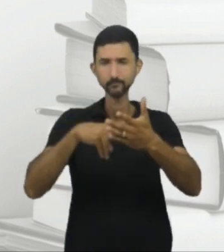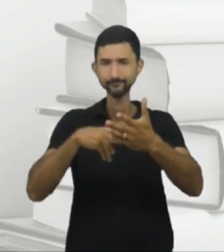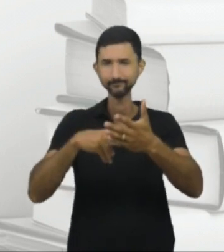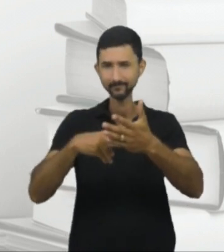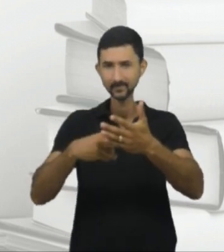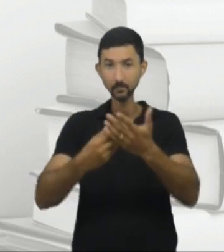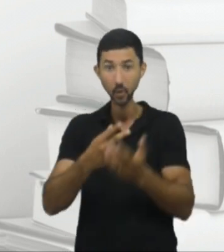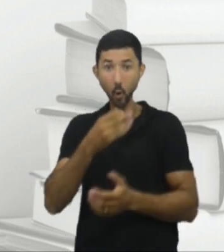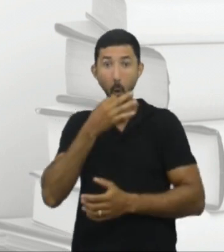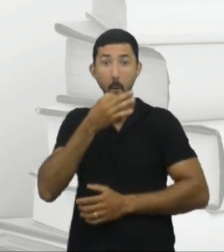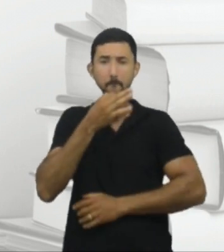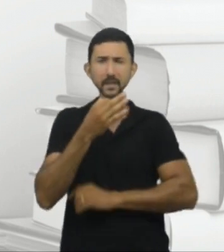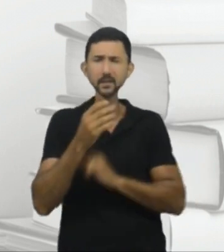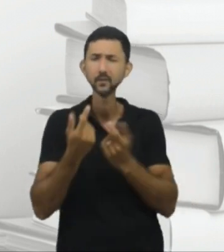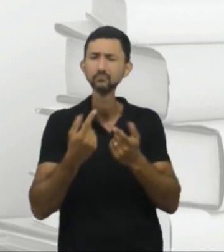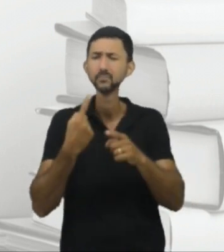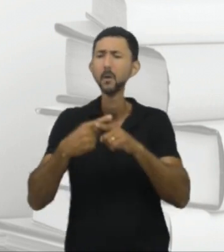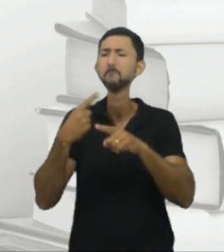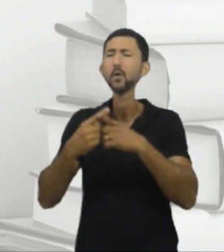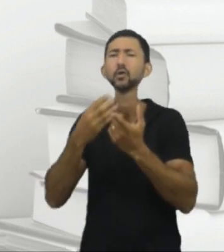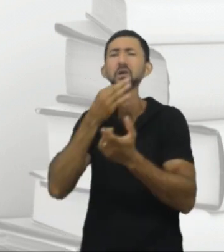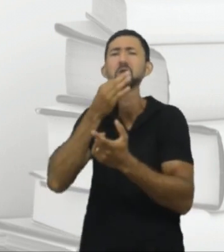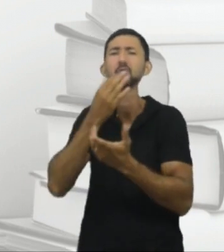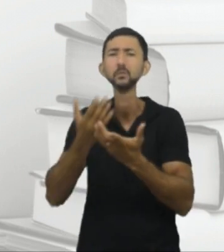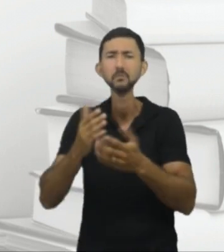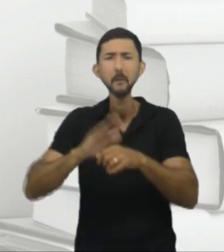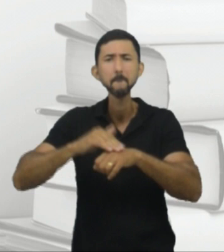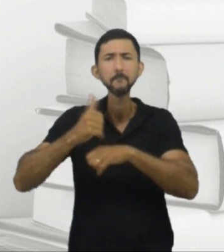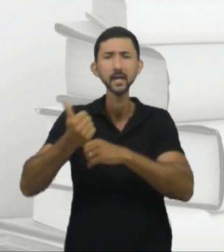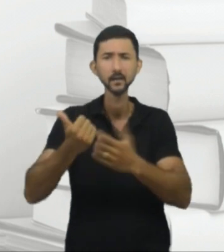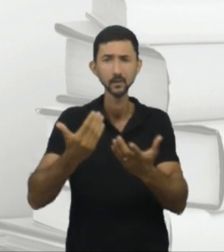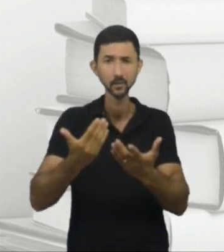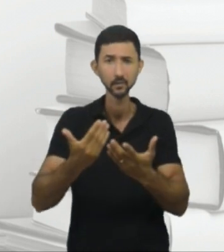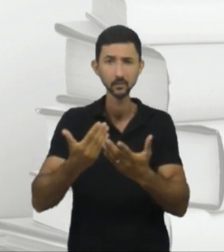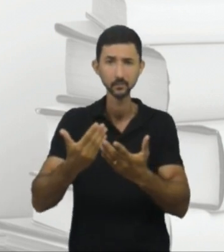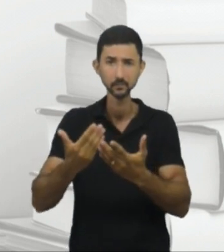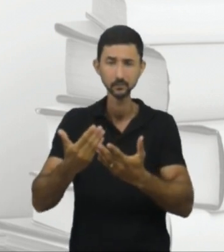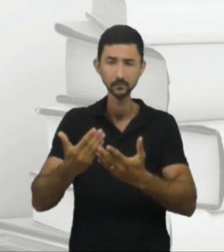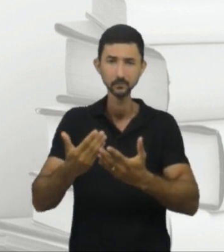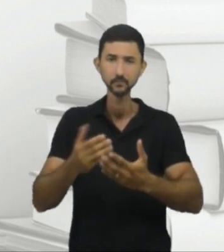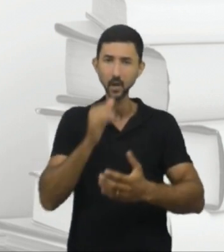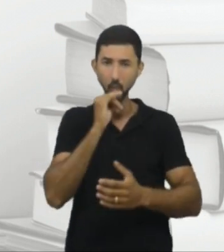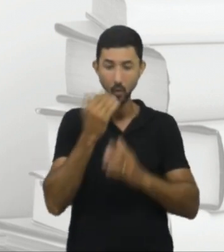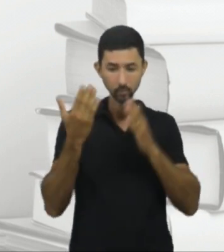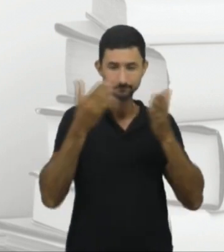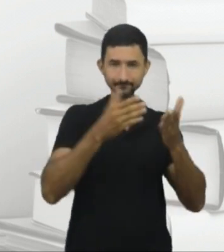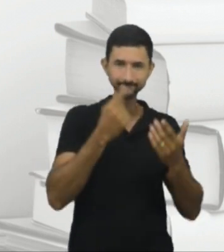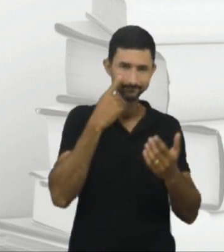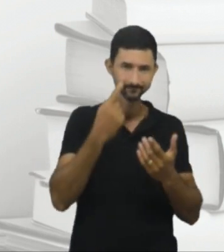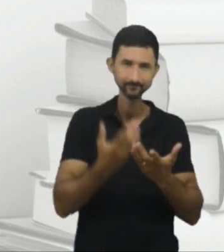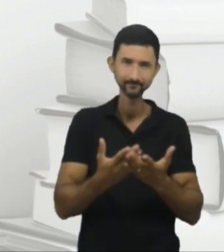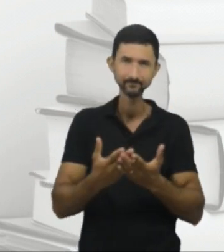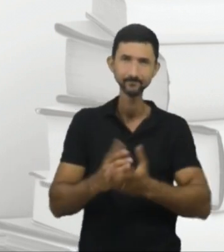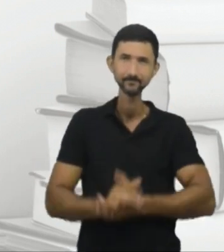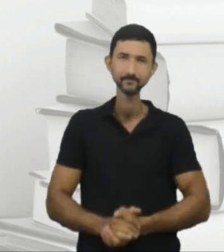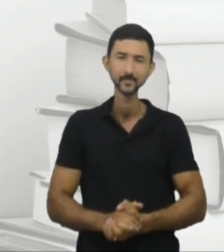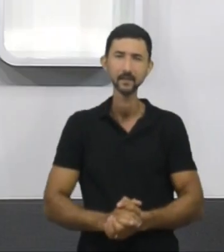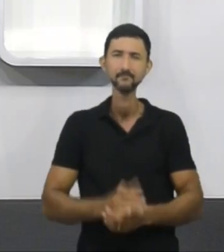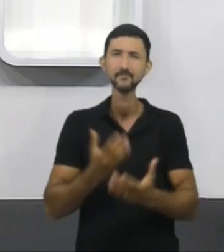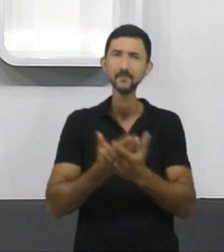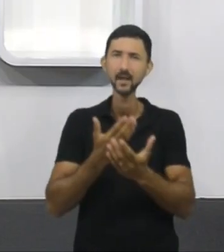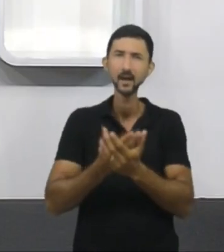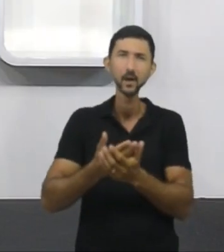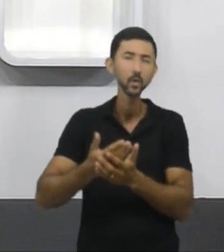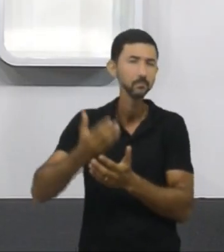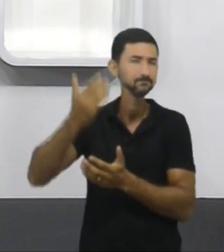Por que que esse é o melhor livro que já li é uma opinião? Vamos voltar um pouquinho lá nas nossas